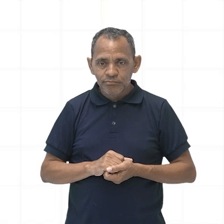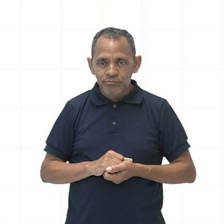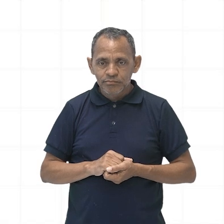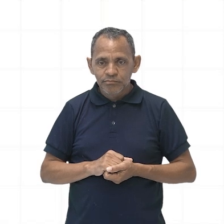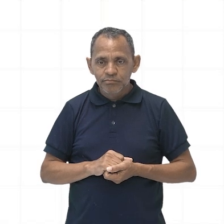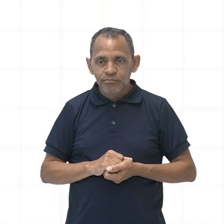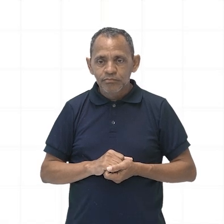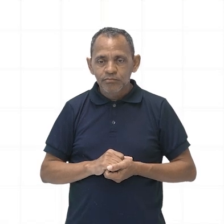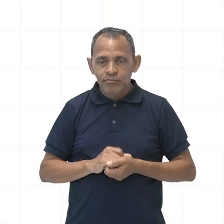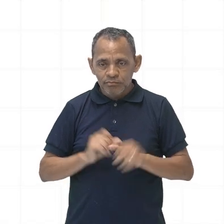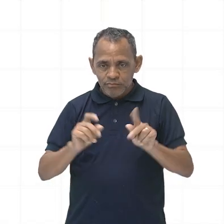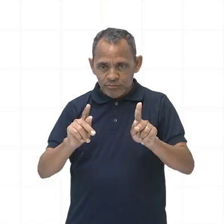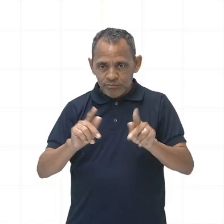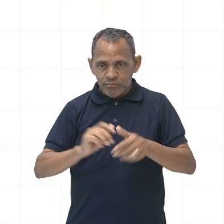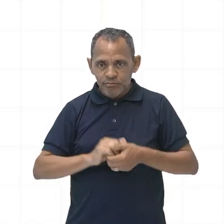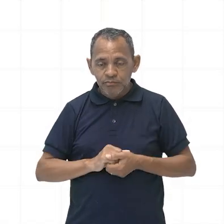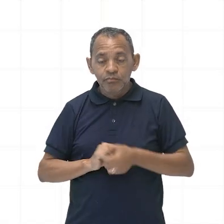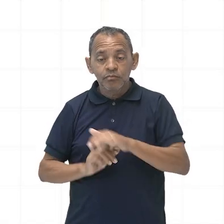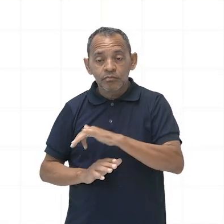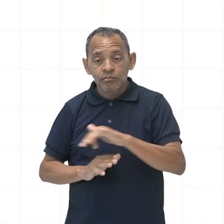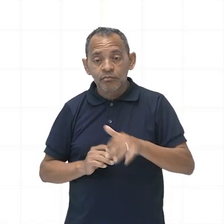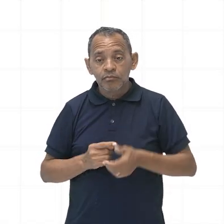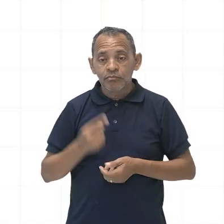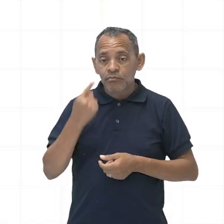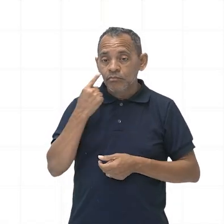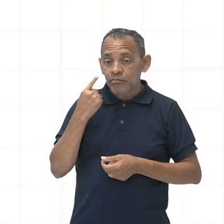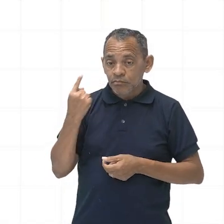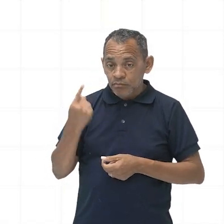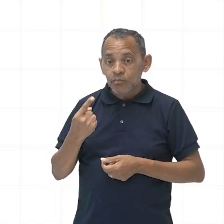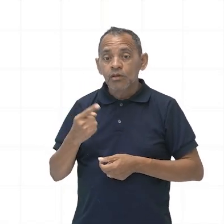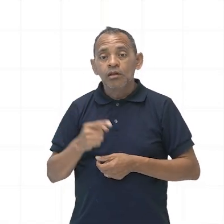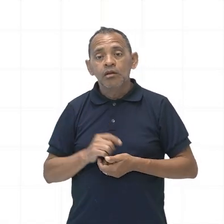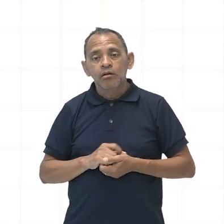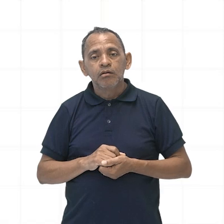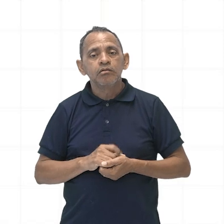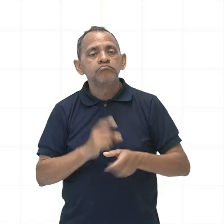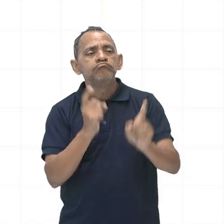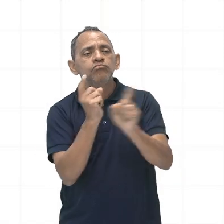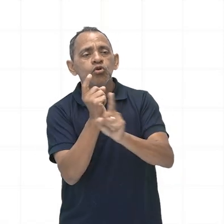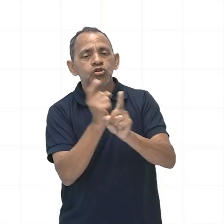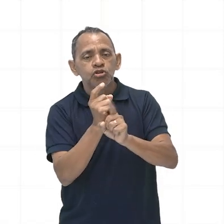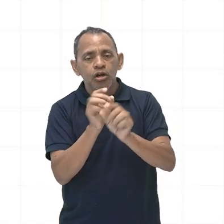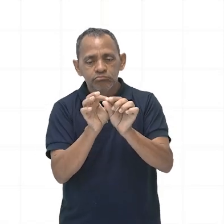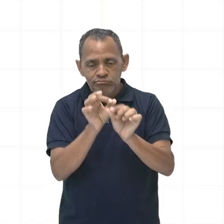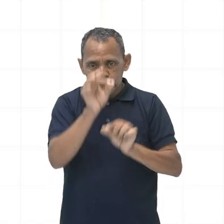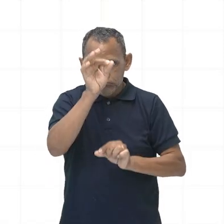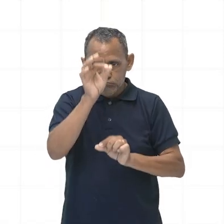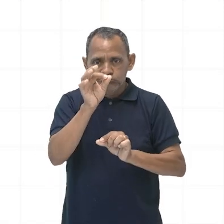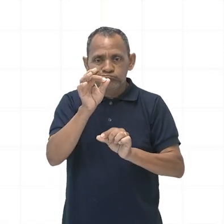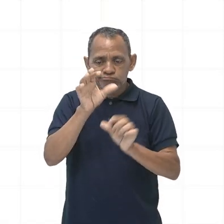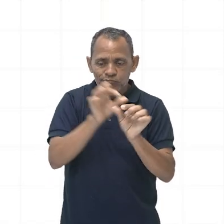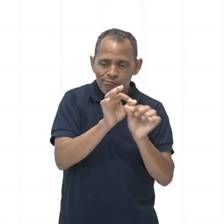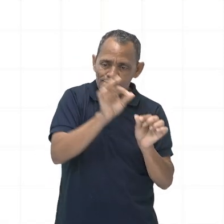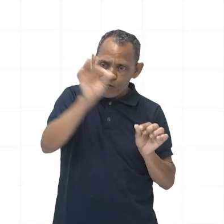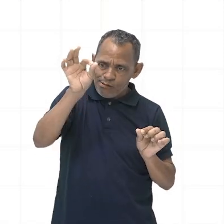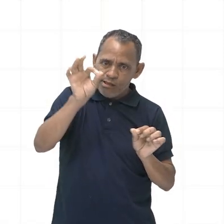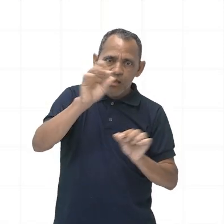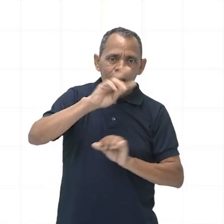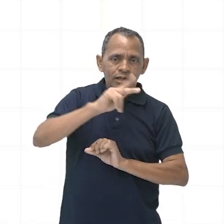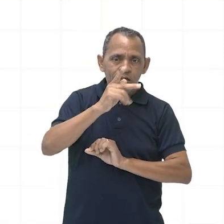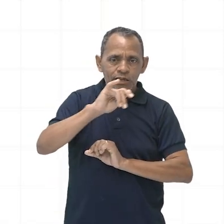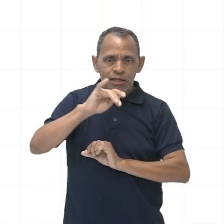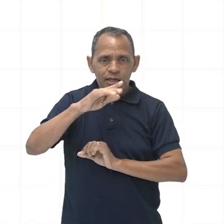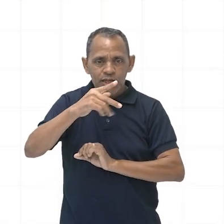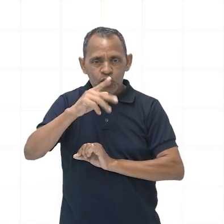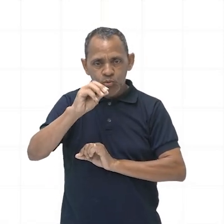unidades. Tudo bem? Então, daqui, ó, só de descobrir o tamanho da hipotenusa, nós já